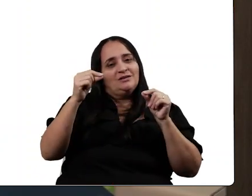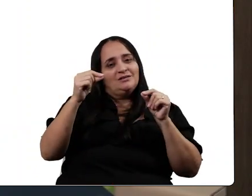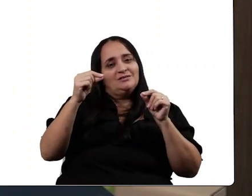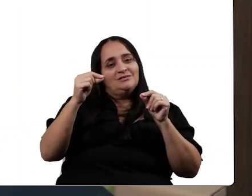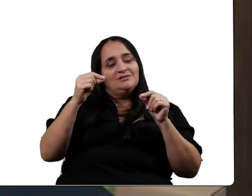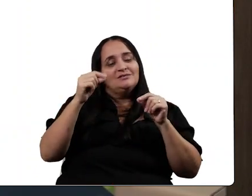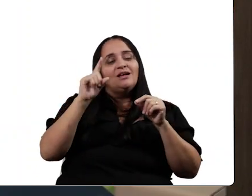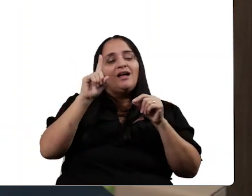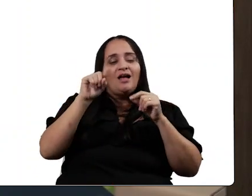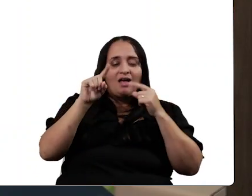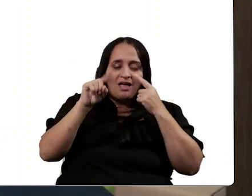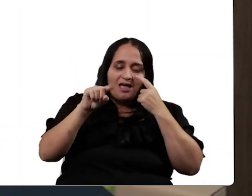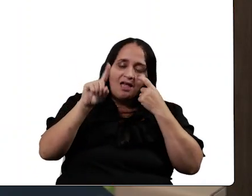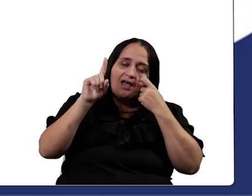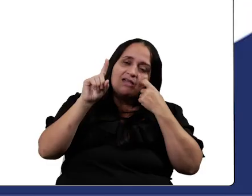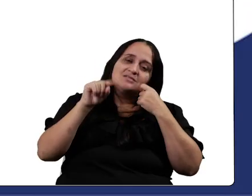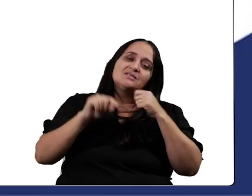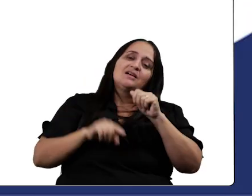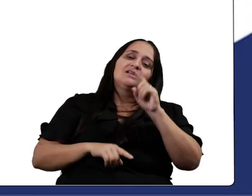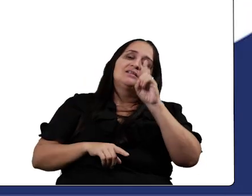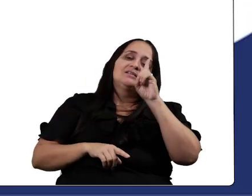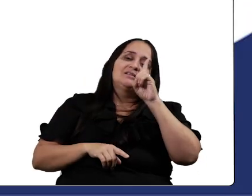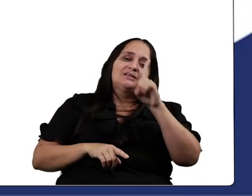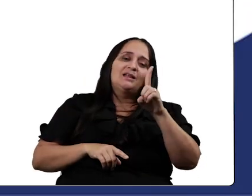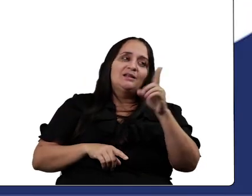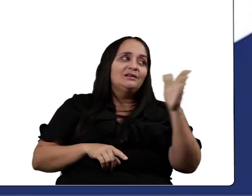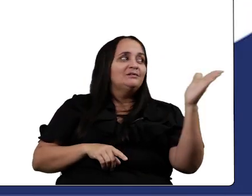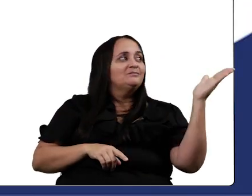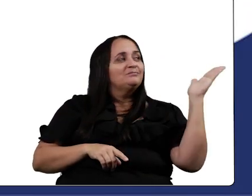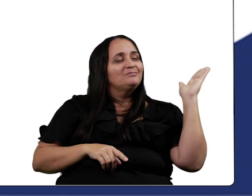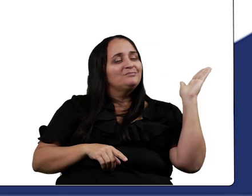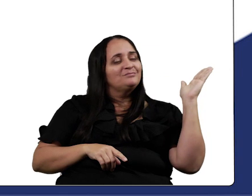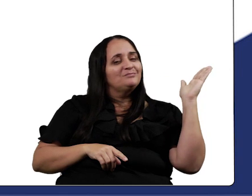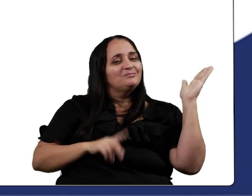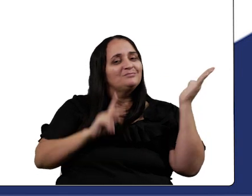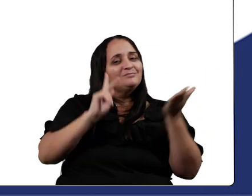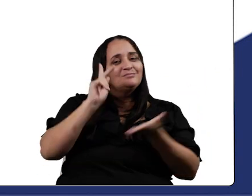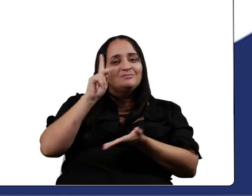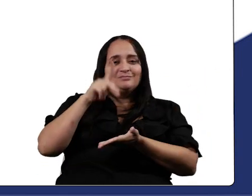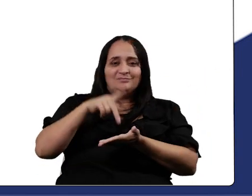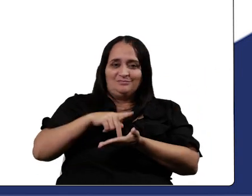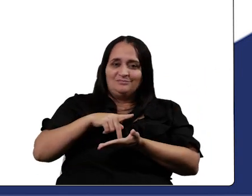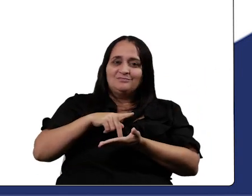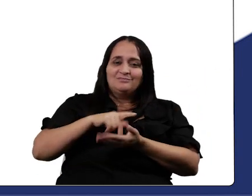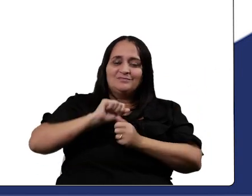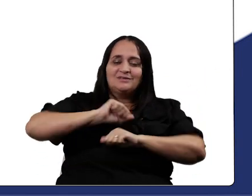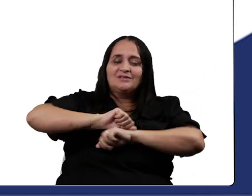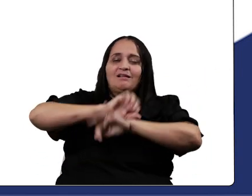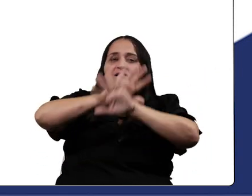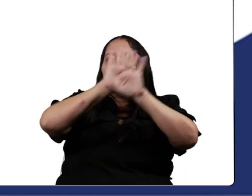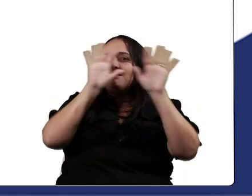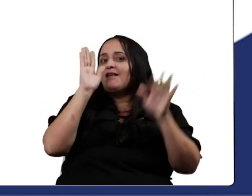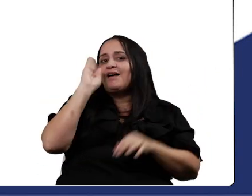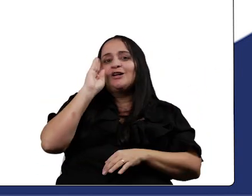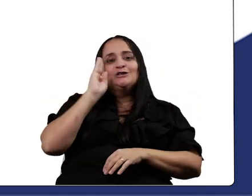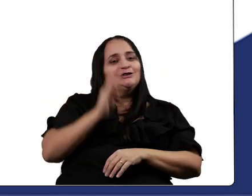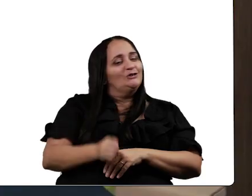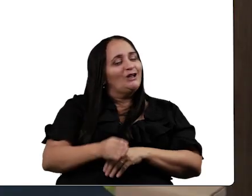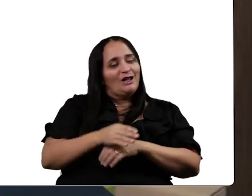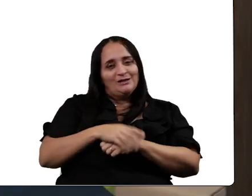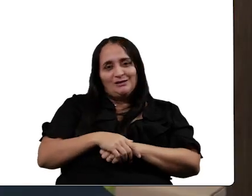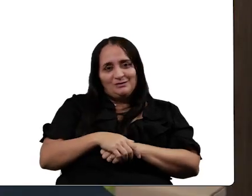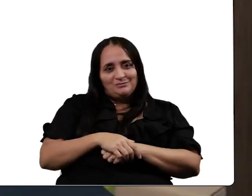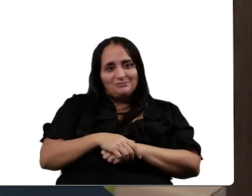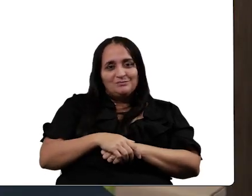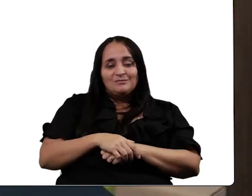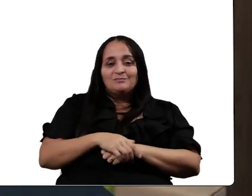sem nenhuma sombra de dúvida. Vamos marcar ela. Pronto. Isso aí, fala de forma clara e direta aos japoneses. Quando